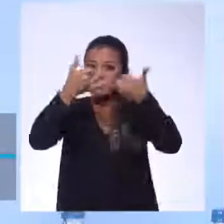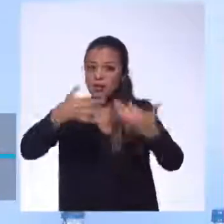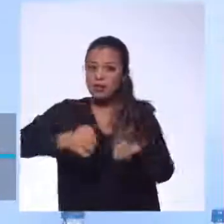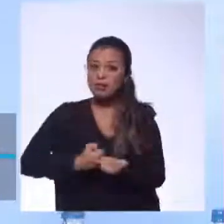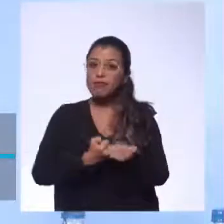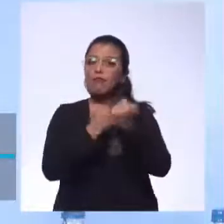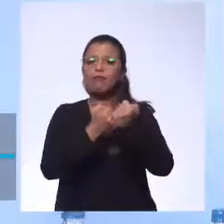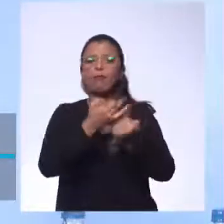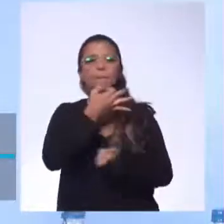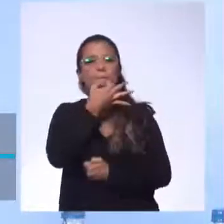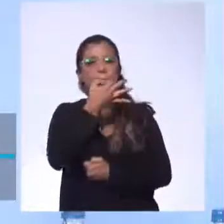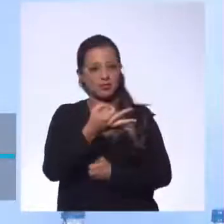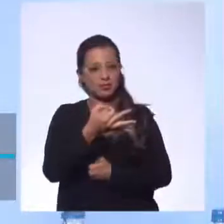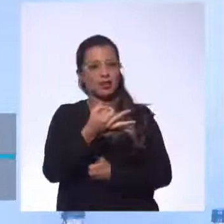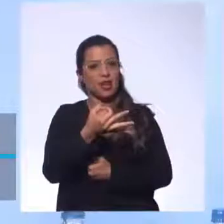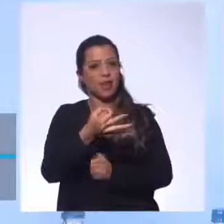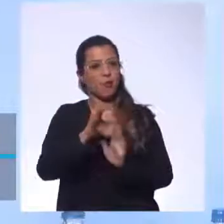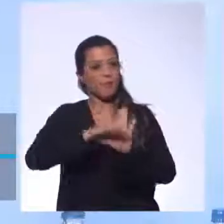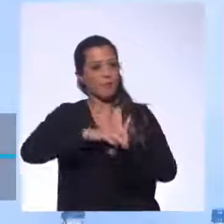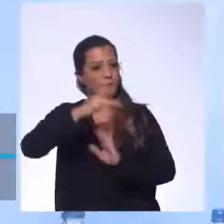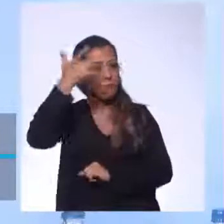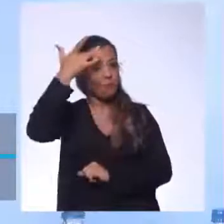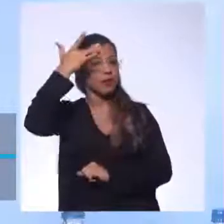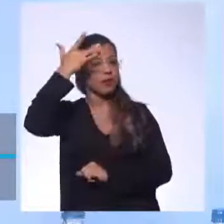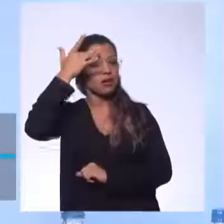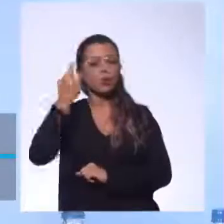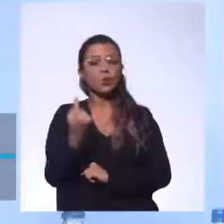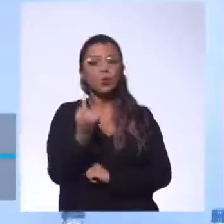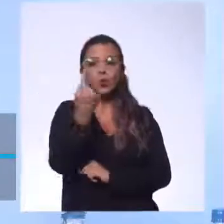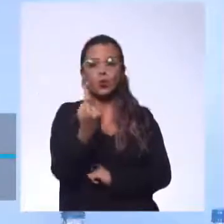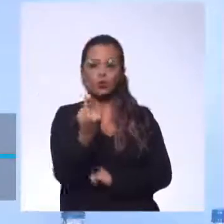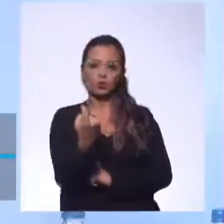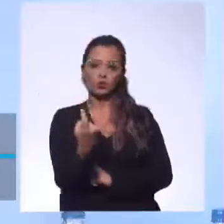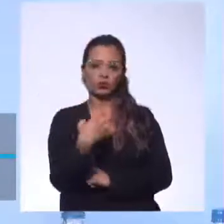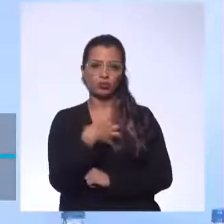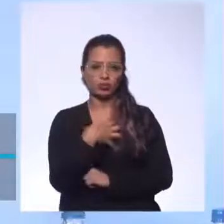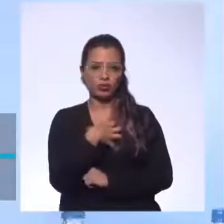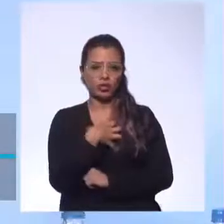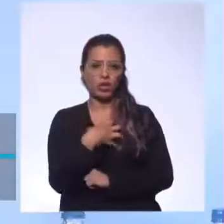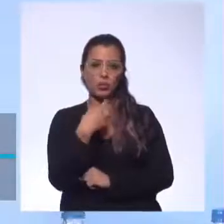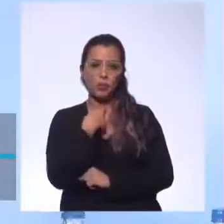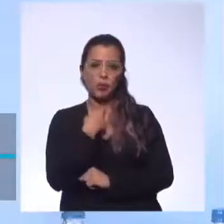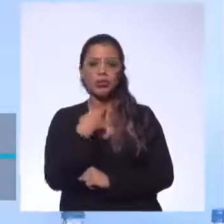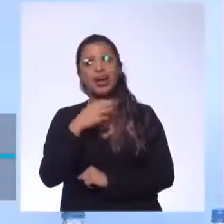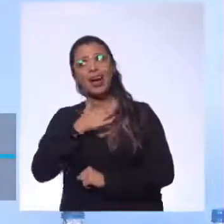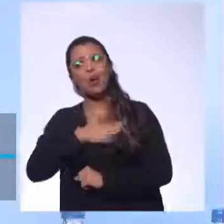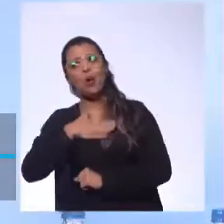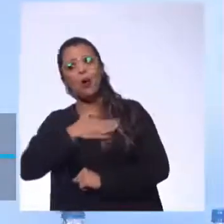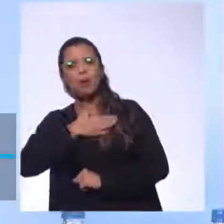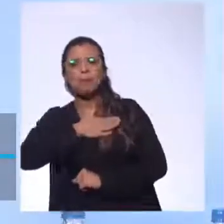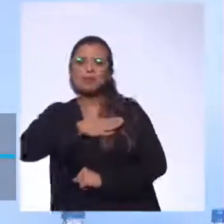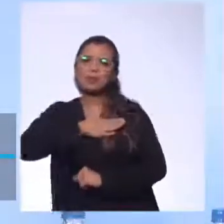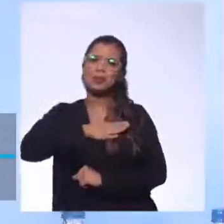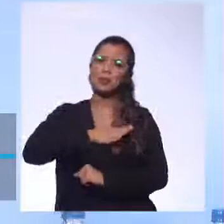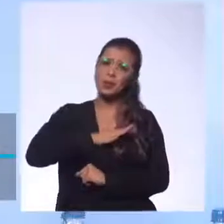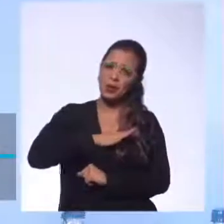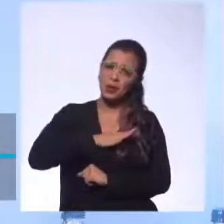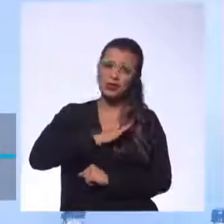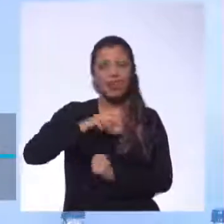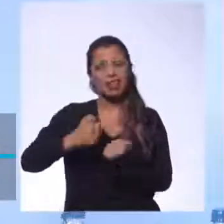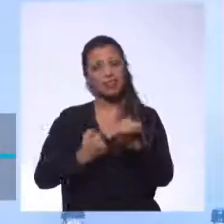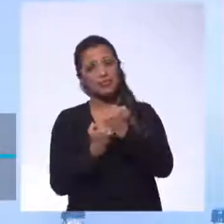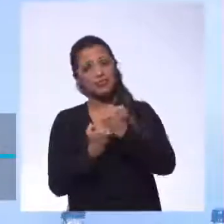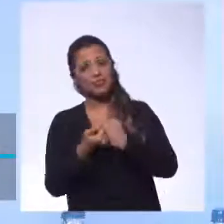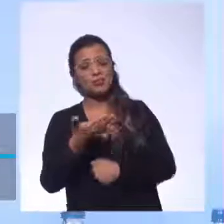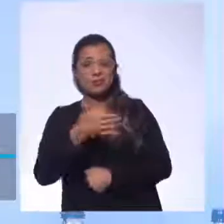uma opinião com sensatez e uma posição única, entende? Você não pode ficar, eu gosto, mas eu não gosto. Eu defendo, mas